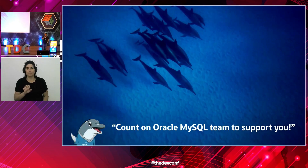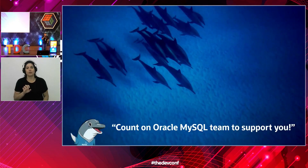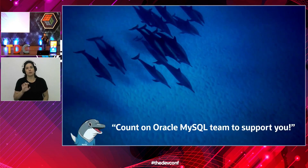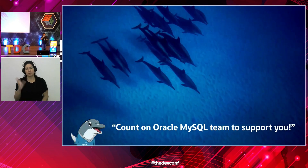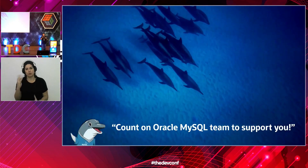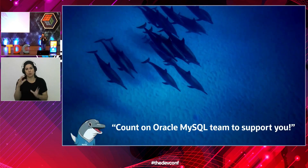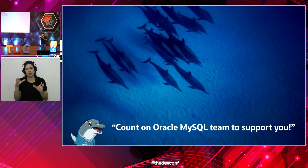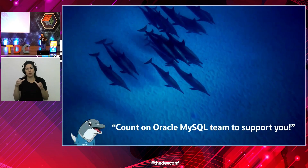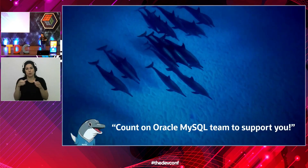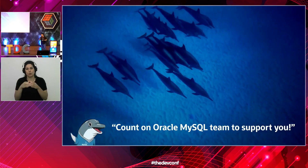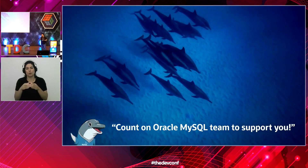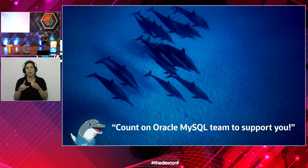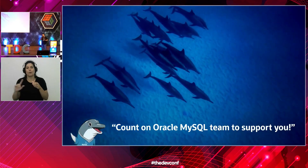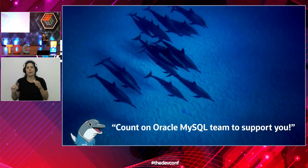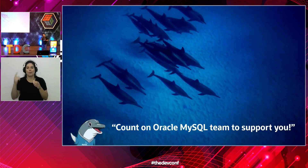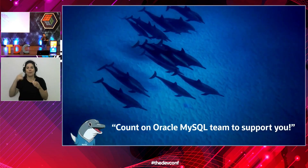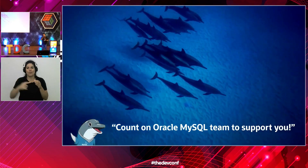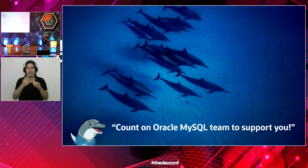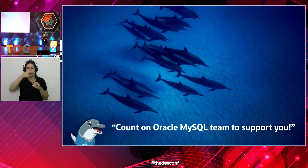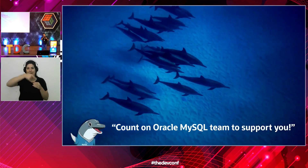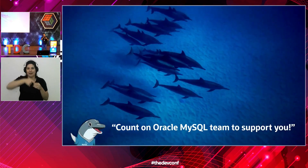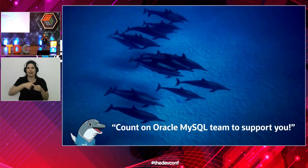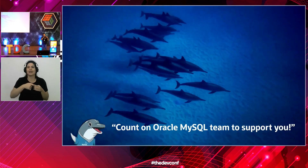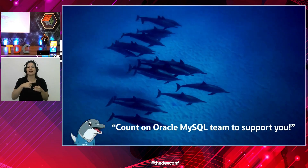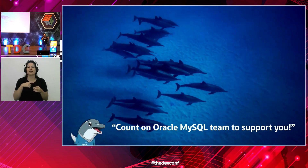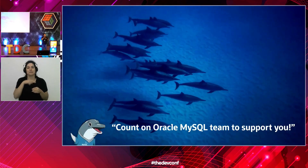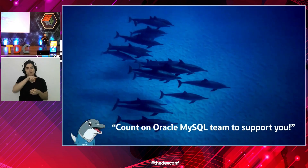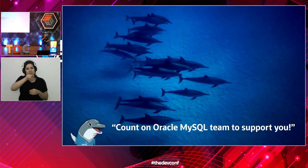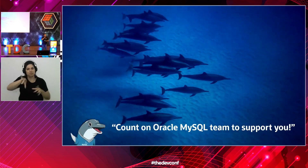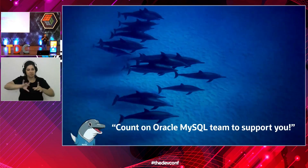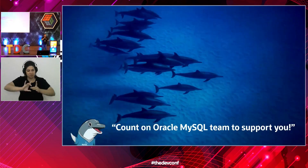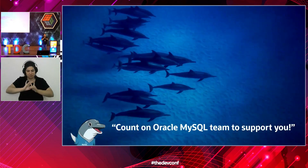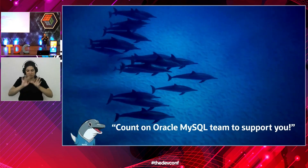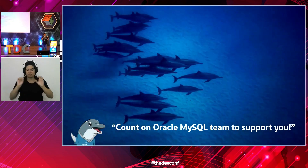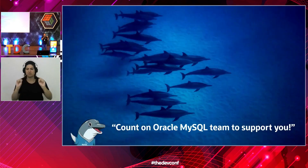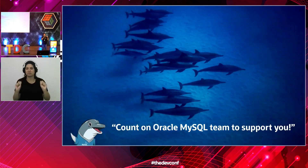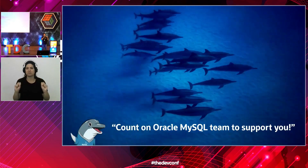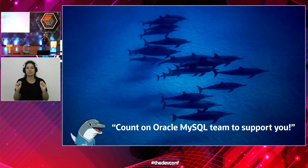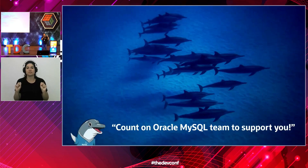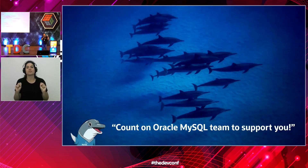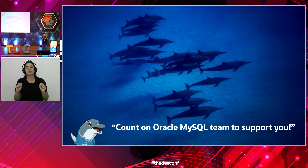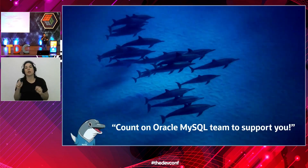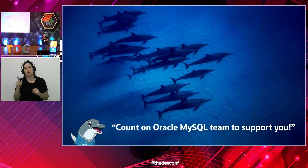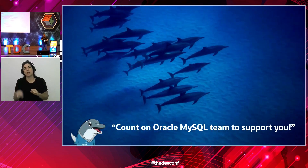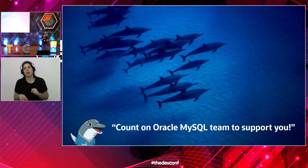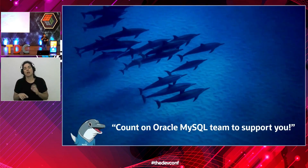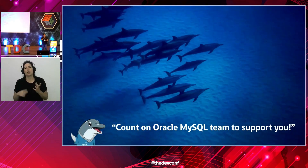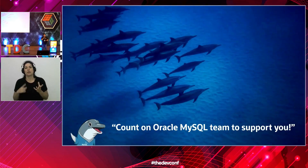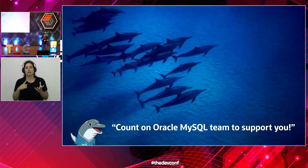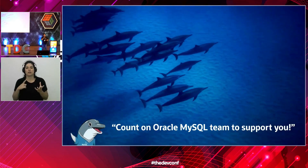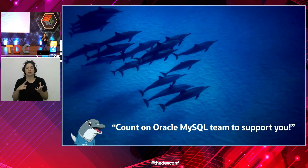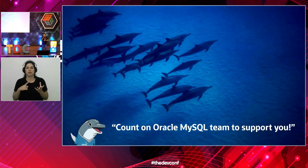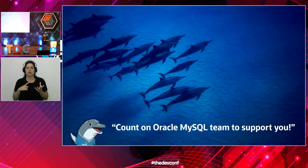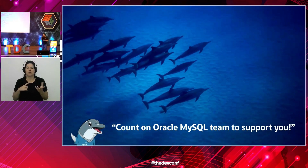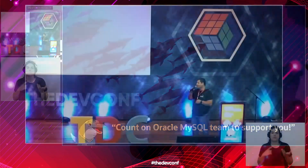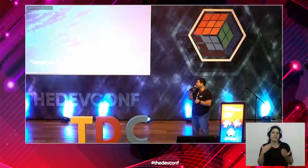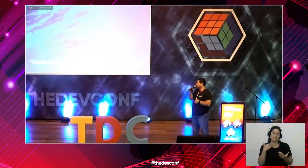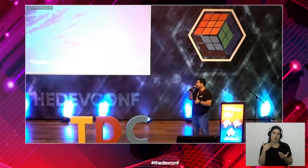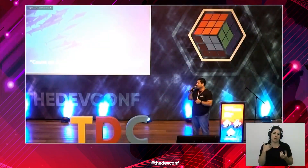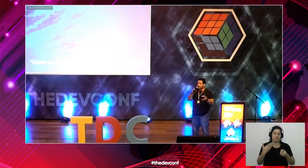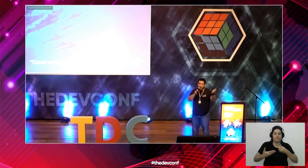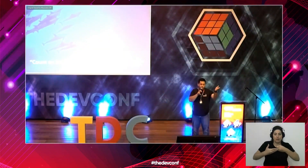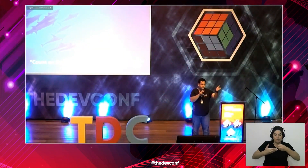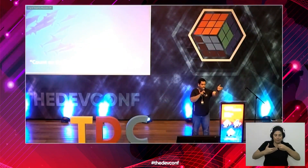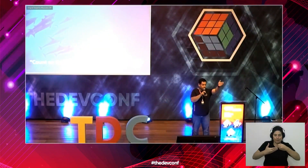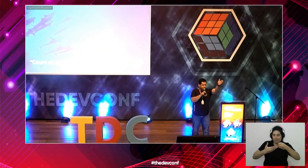à disposição de vocês para o que vocês precisarem, tá? Seja para o banco on-premise, seja para o banco em cloud, tá?